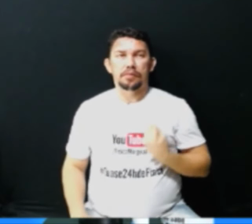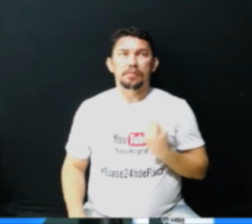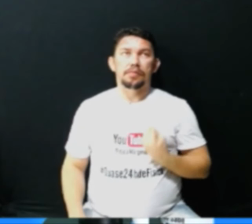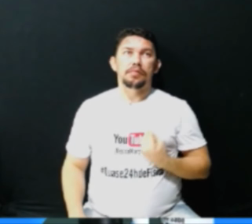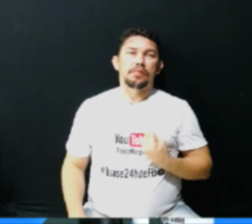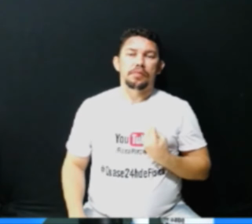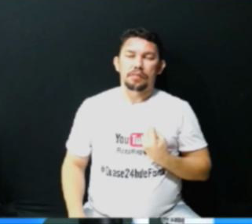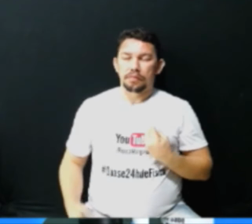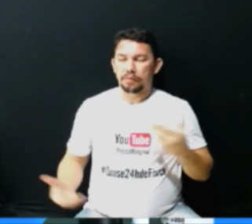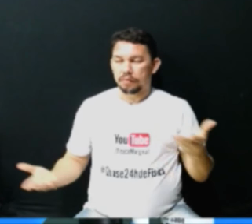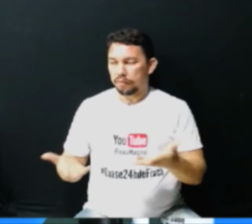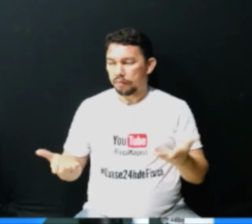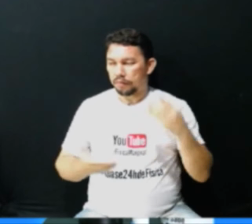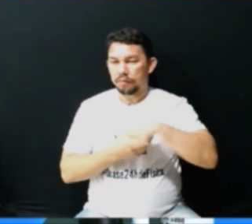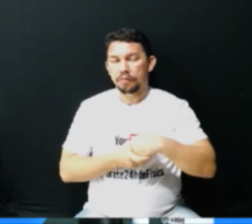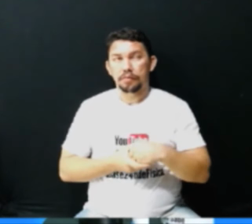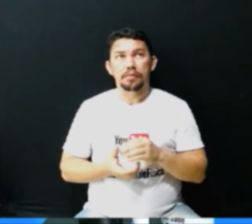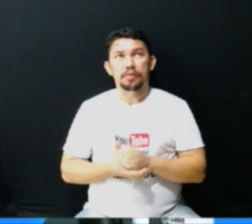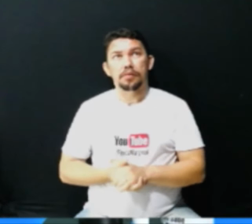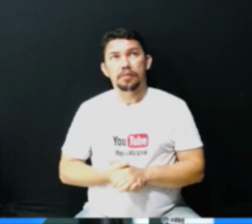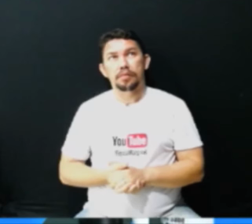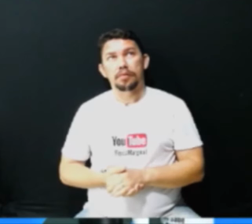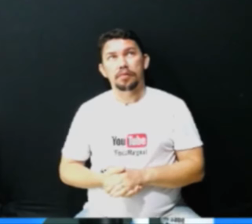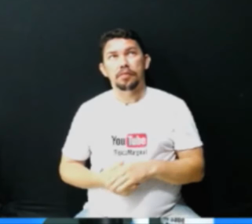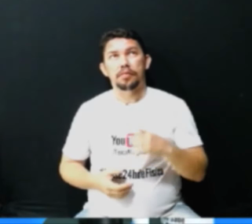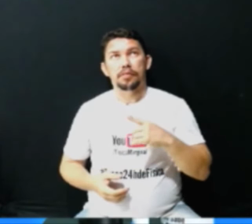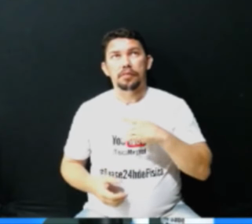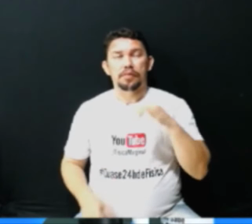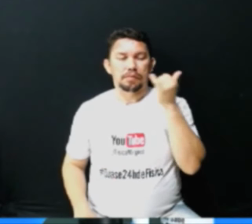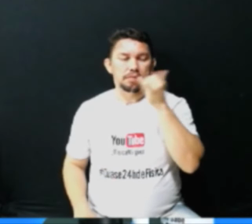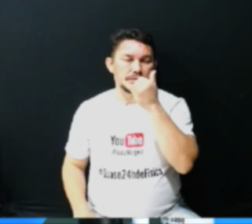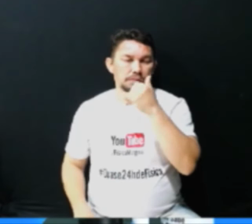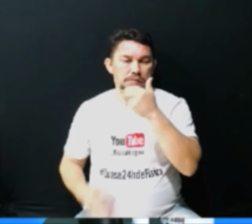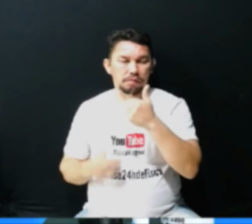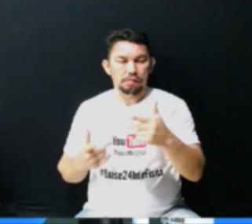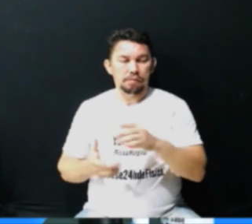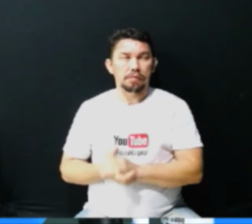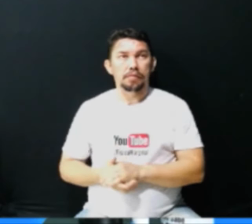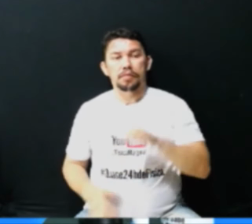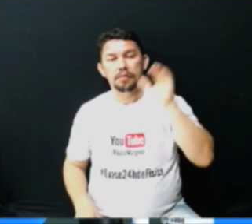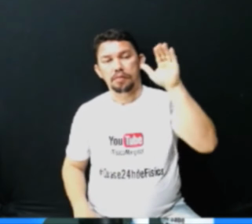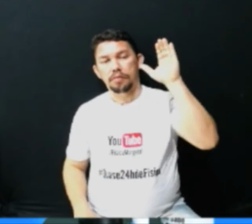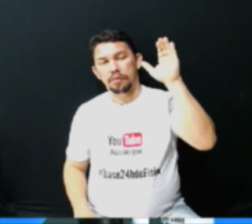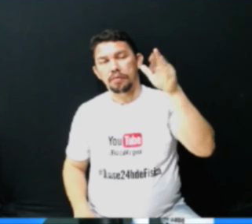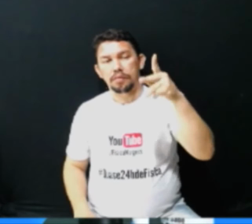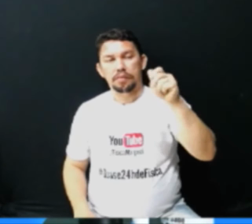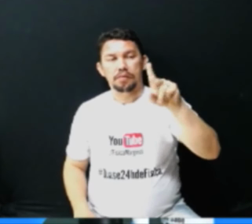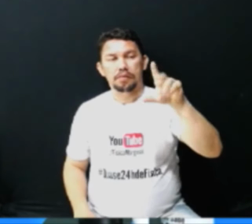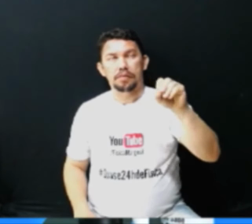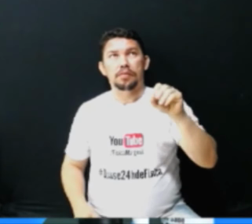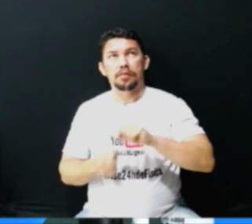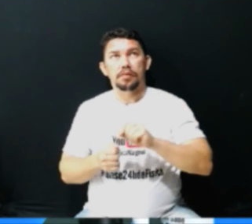aqui. Paulo. Nesse circuito, você pode também fazer a medida da tensão em cada uma